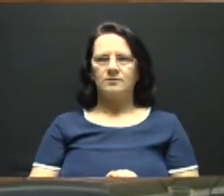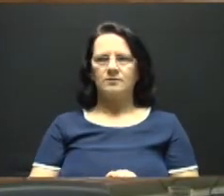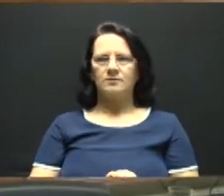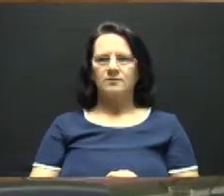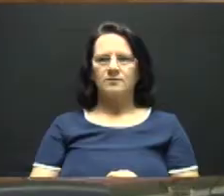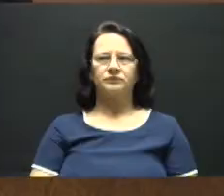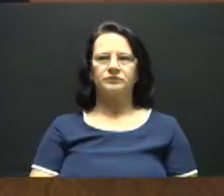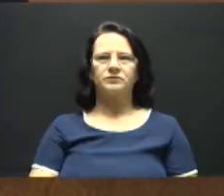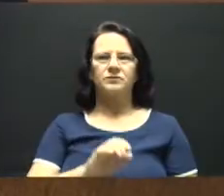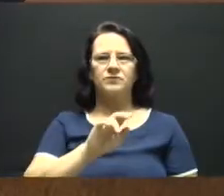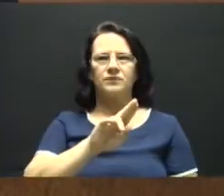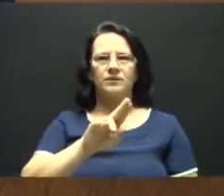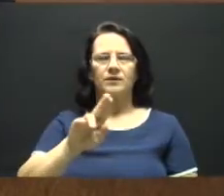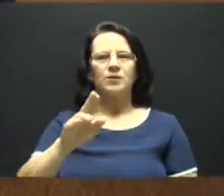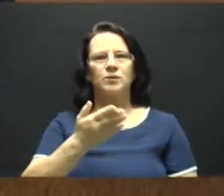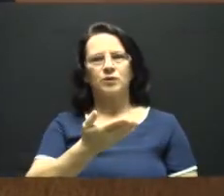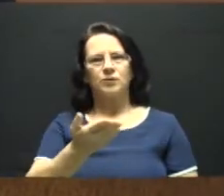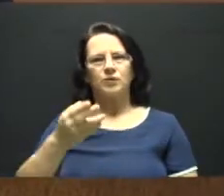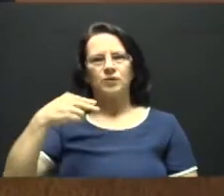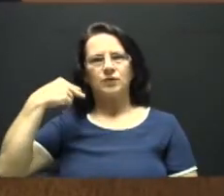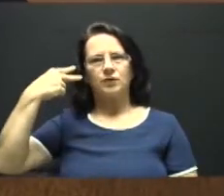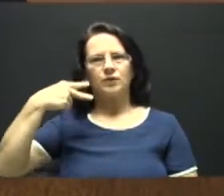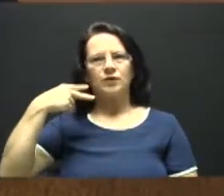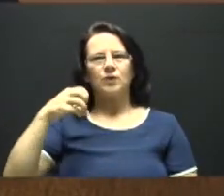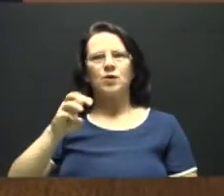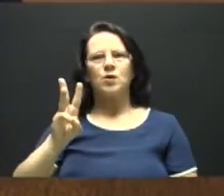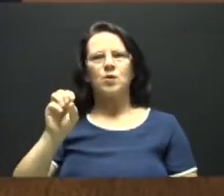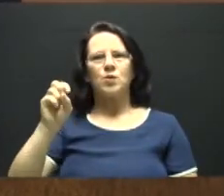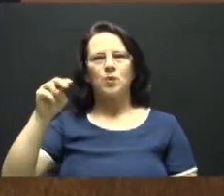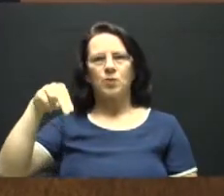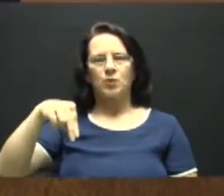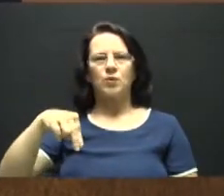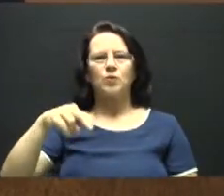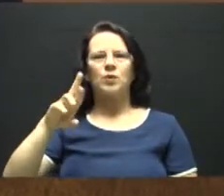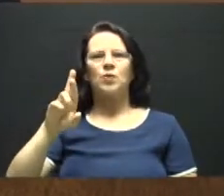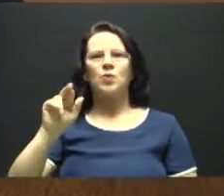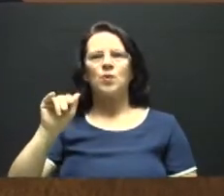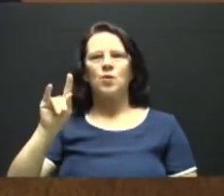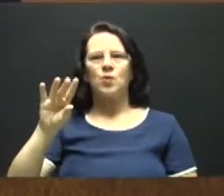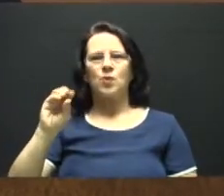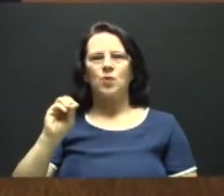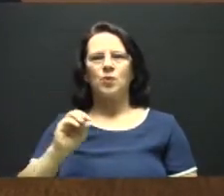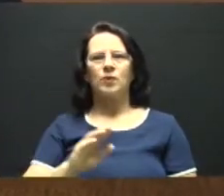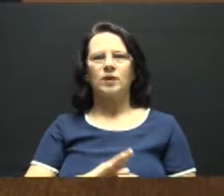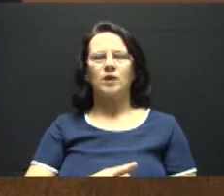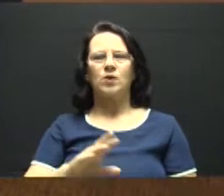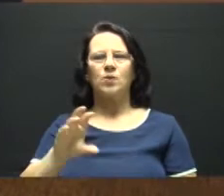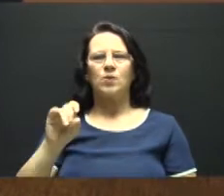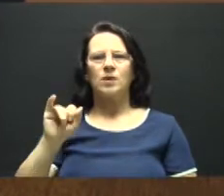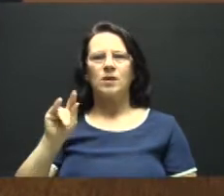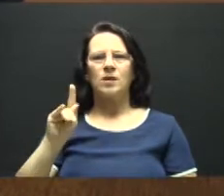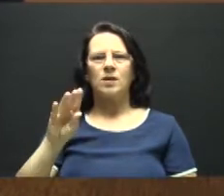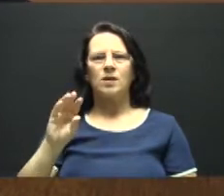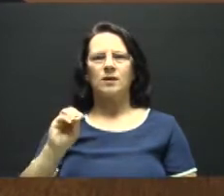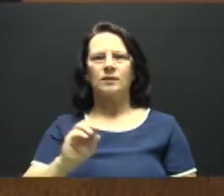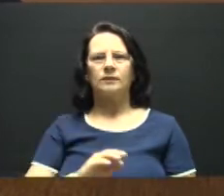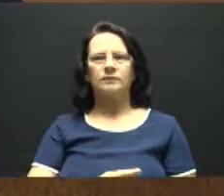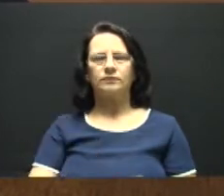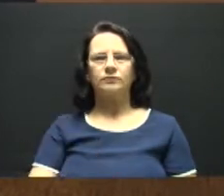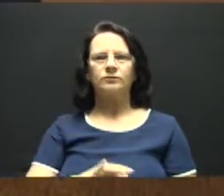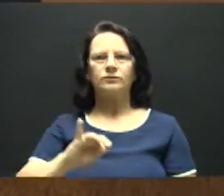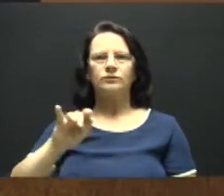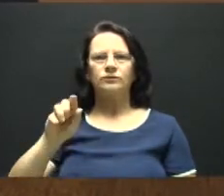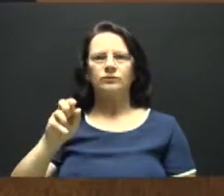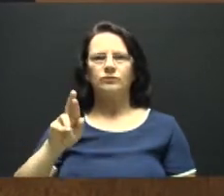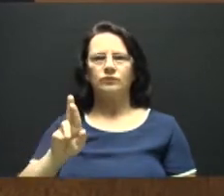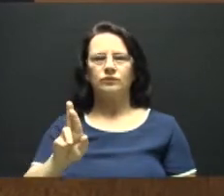em nome dos vereadores wilson subiu rodrigo alemão sérgio calçados sair do